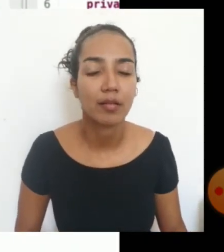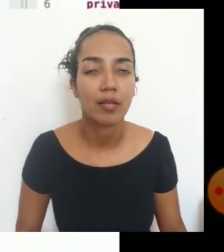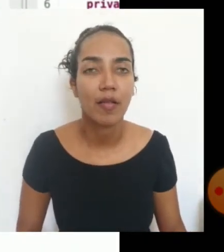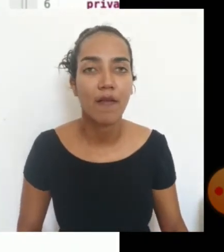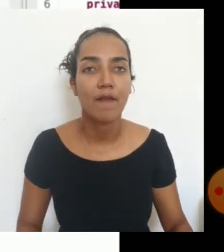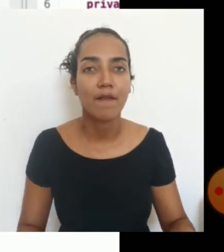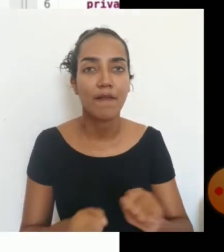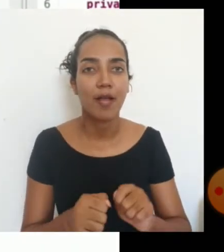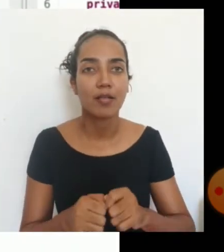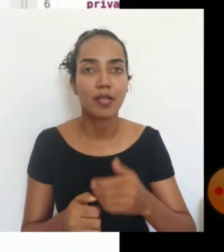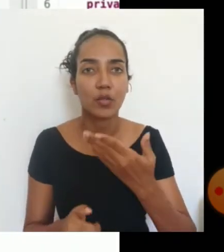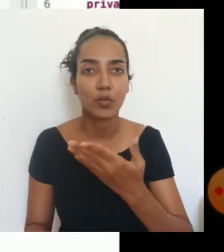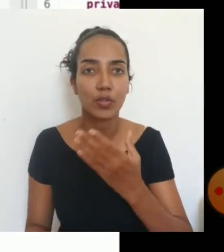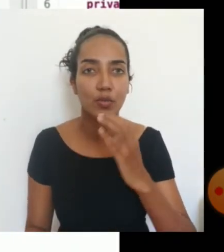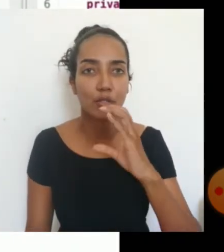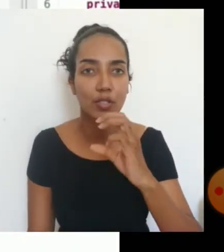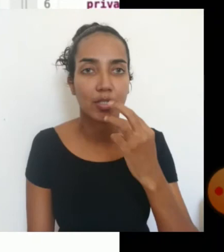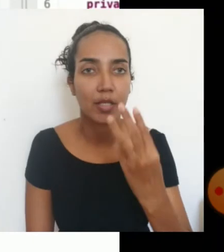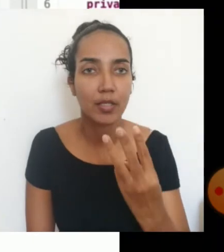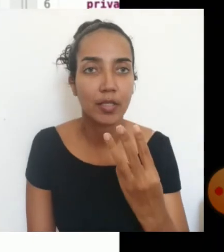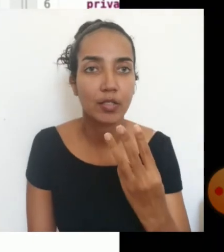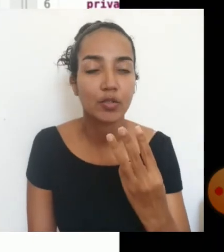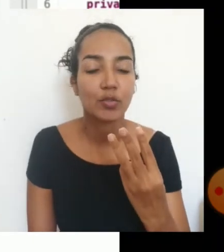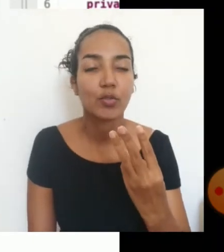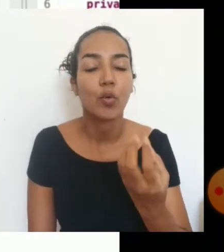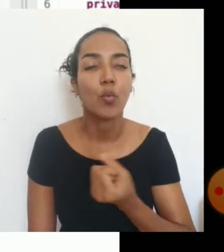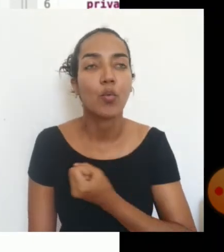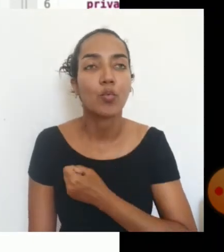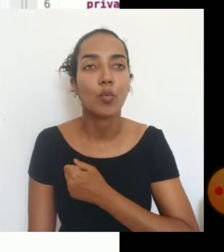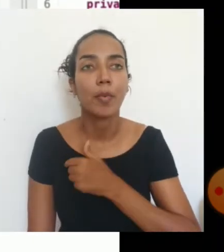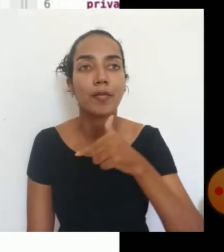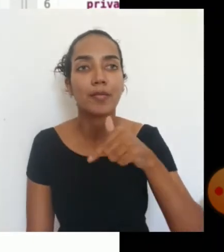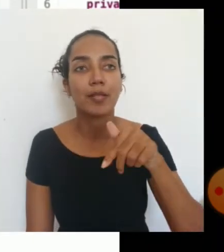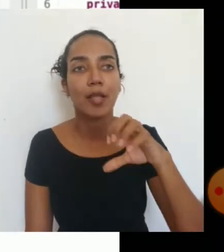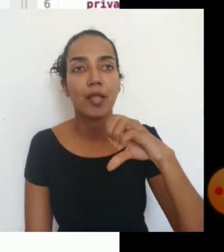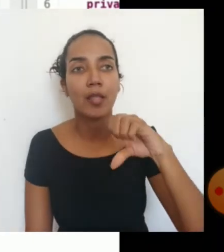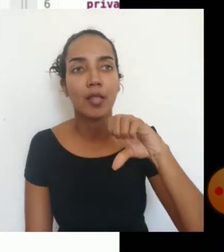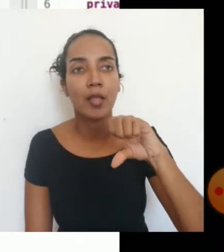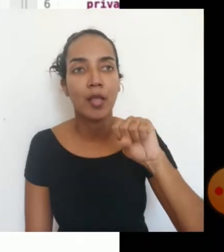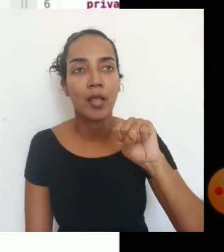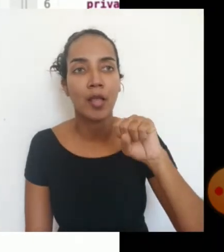o saldo é 200 e o titular é José.